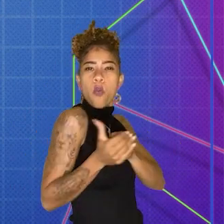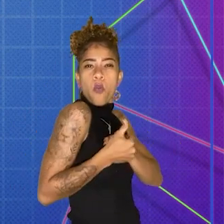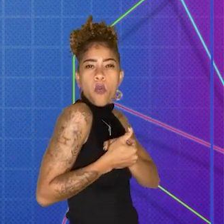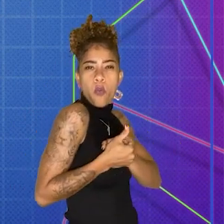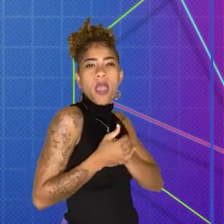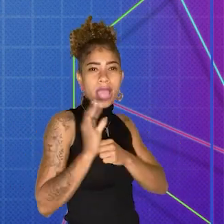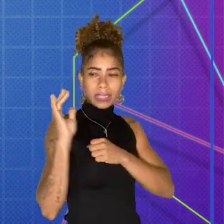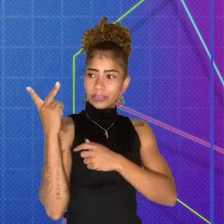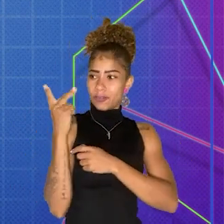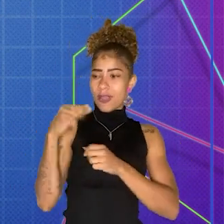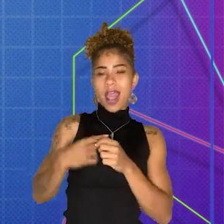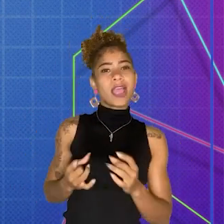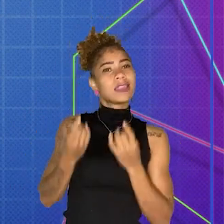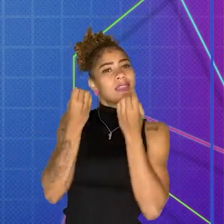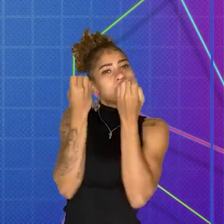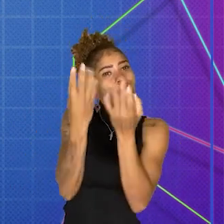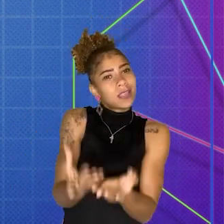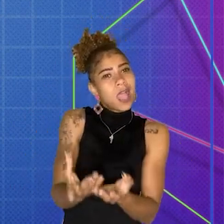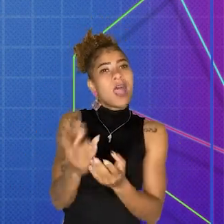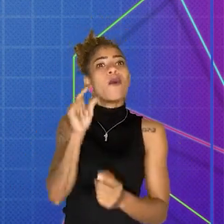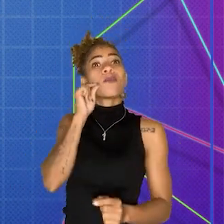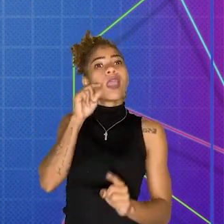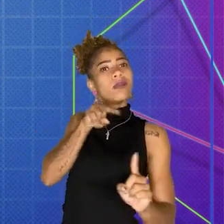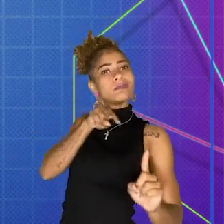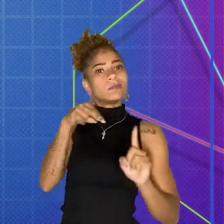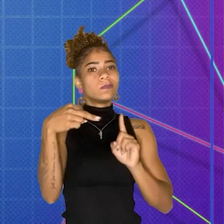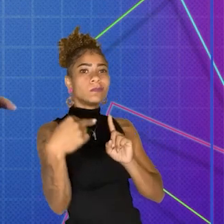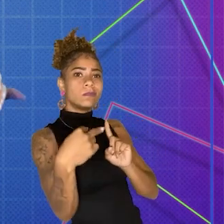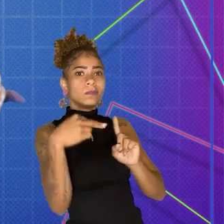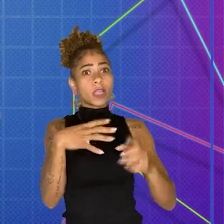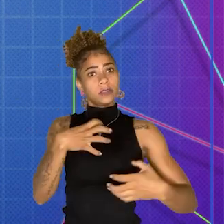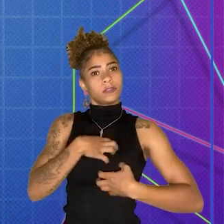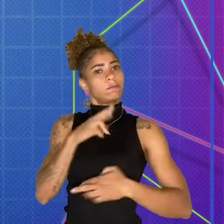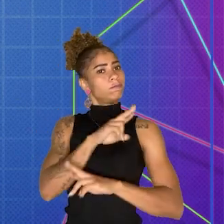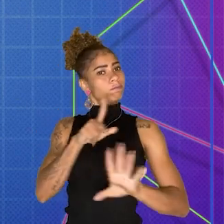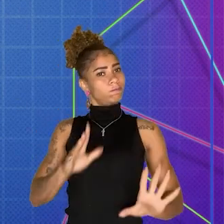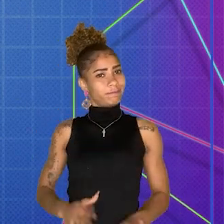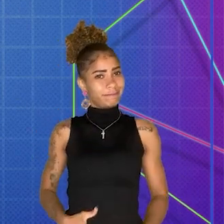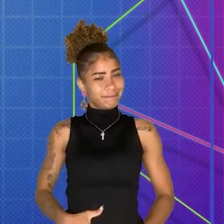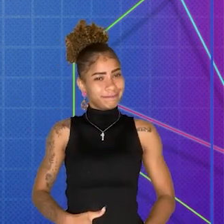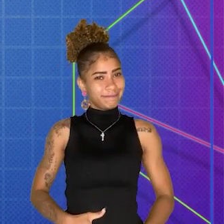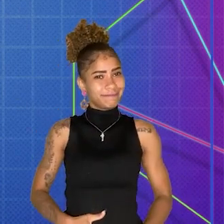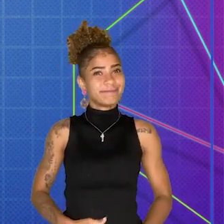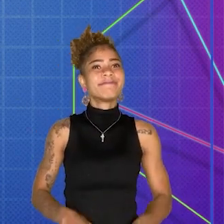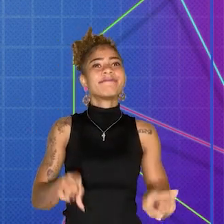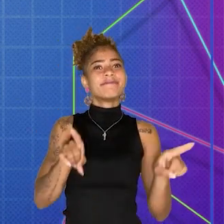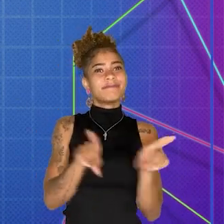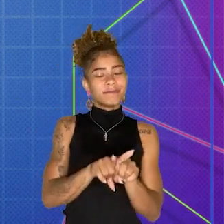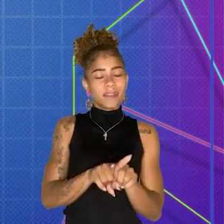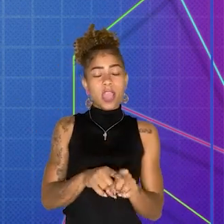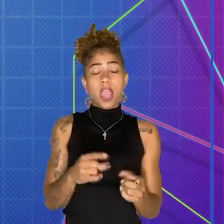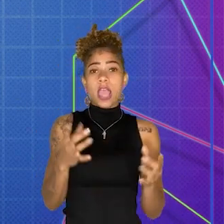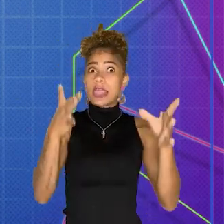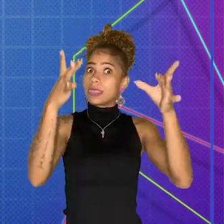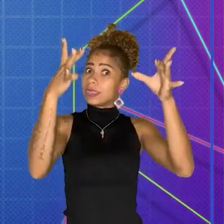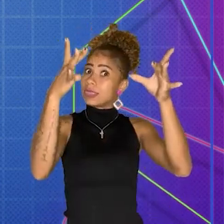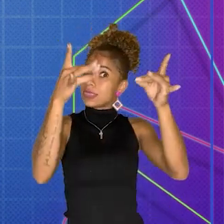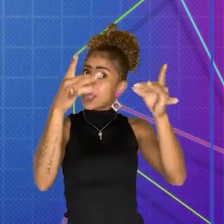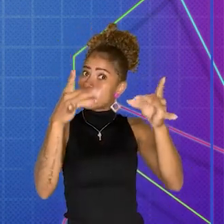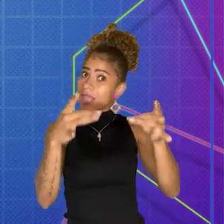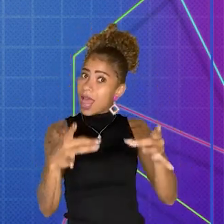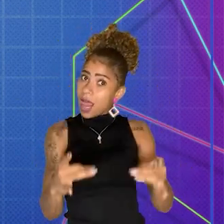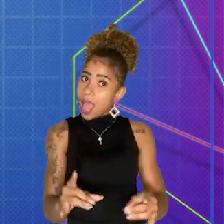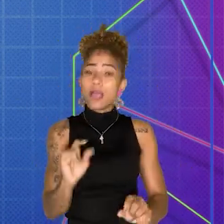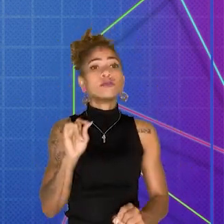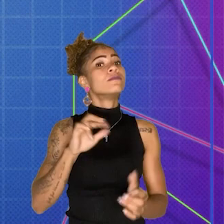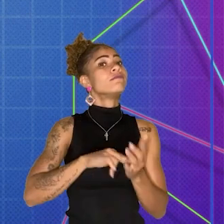nuances na história e permite ao jogador interpretar a trama de maneiras diferentes. Mundo rico e detalhado. Um mundo